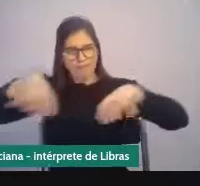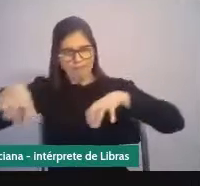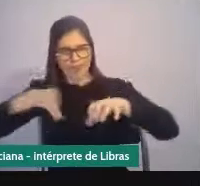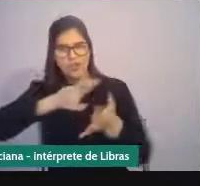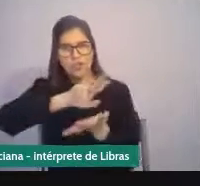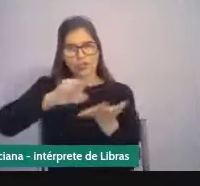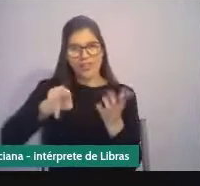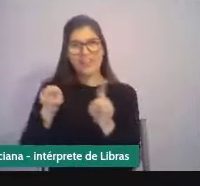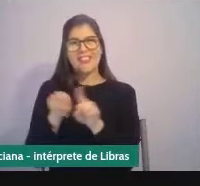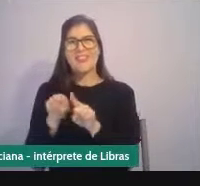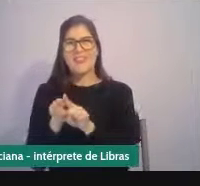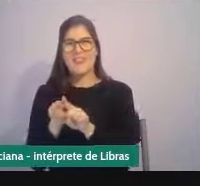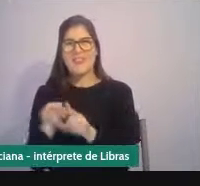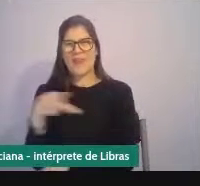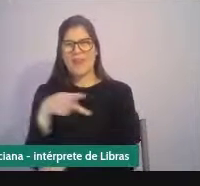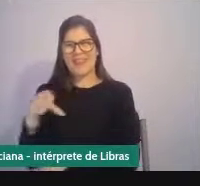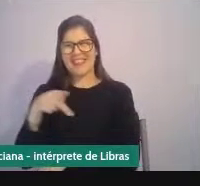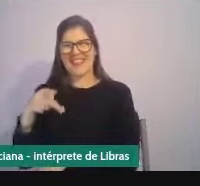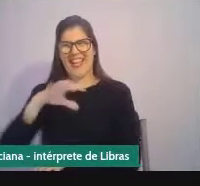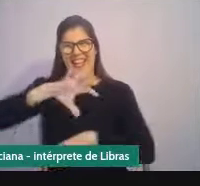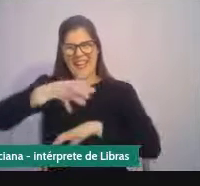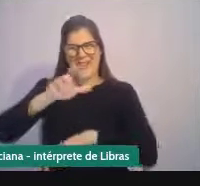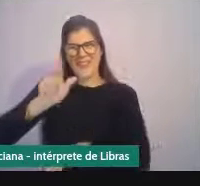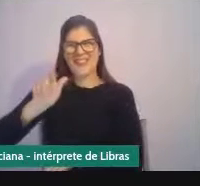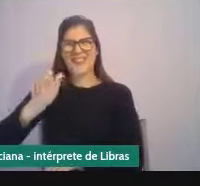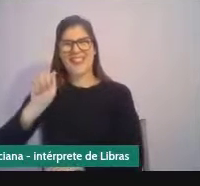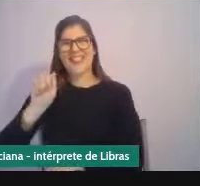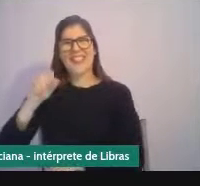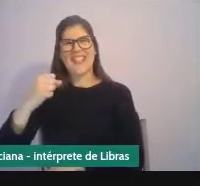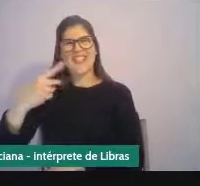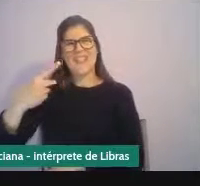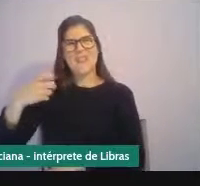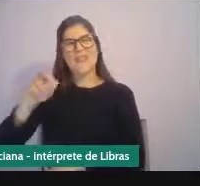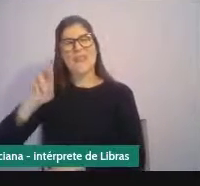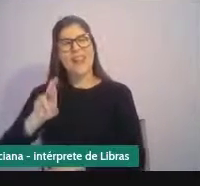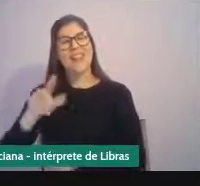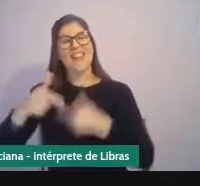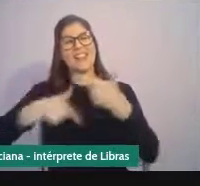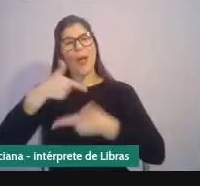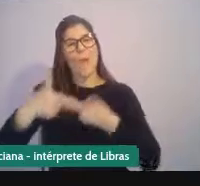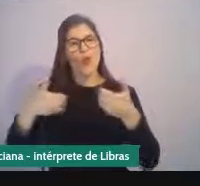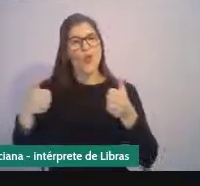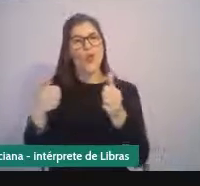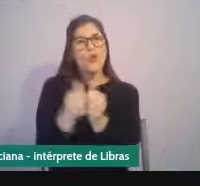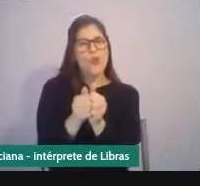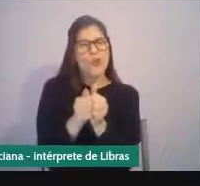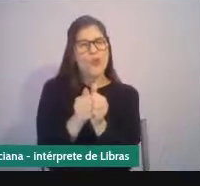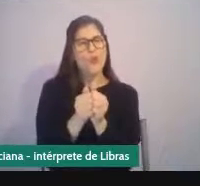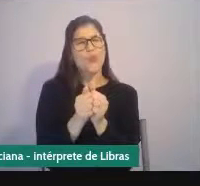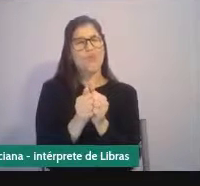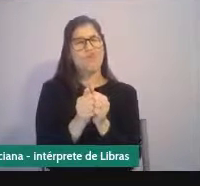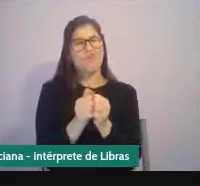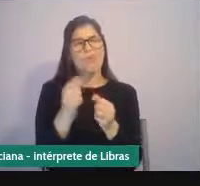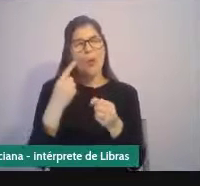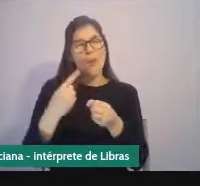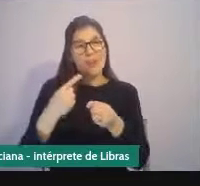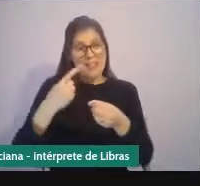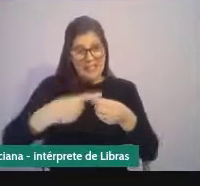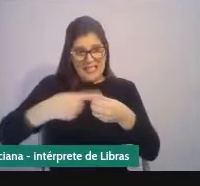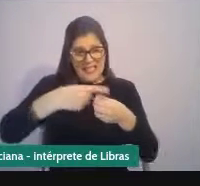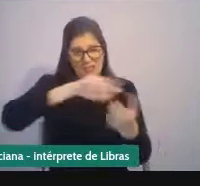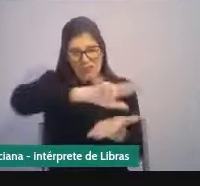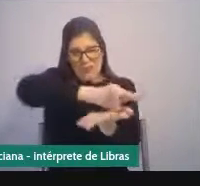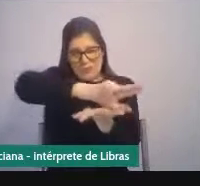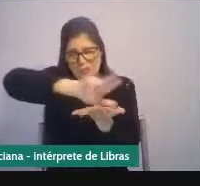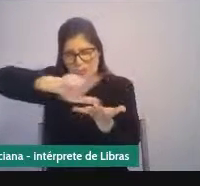campus Gaspar, ela trabalhou conjuntamente com professores de Caçador, de São Lourenço do Oeste, todos